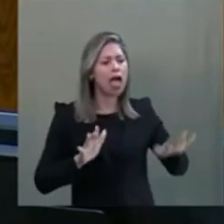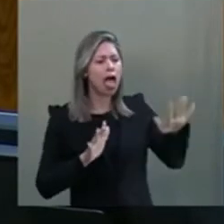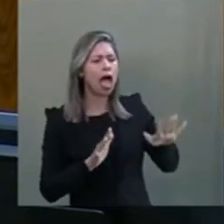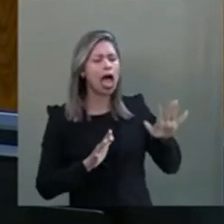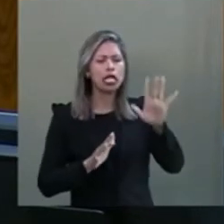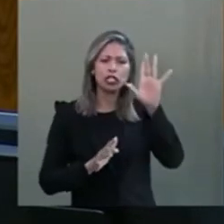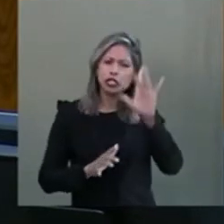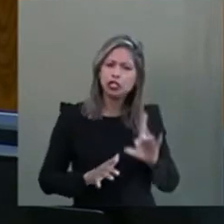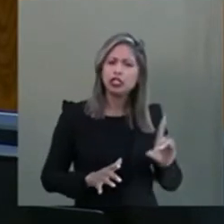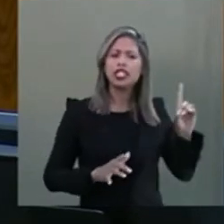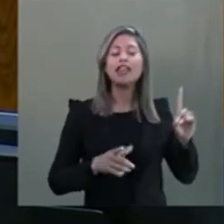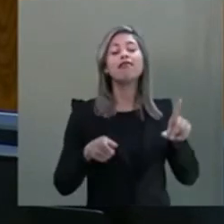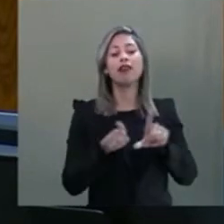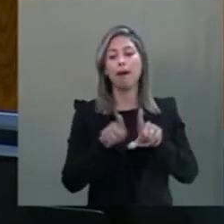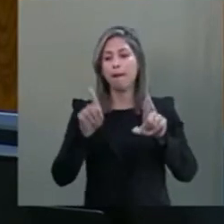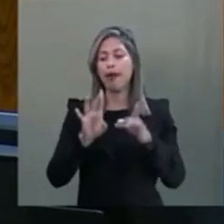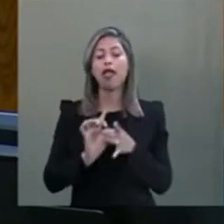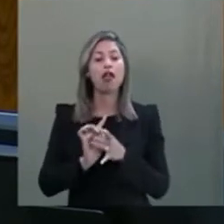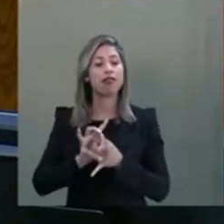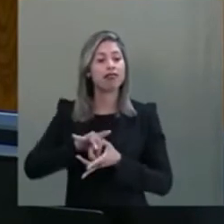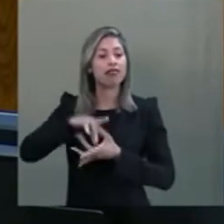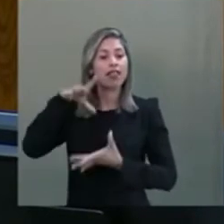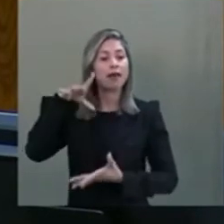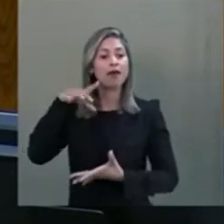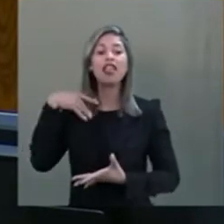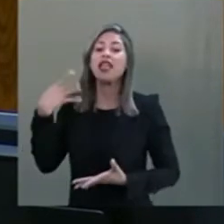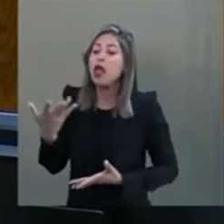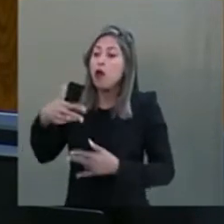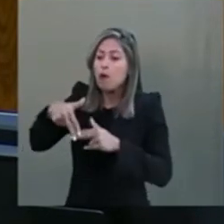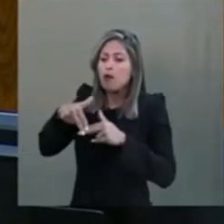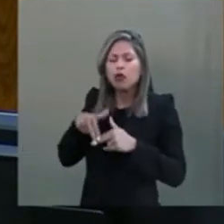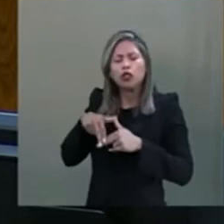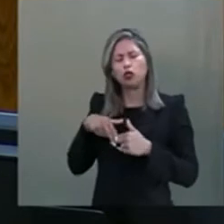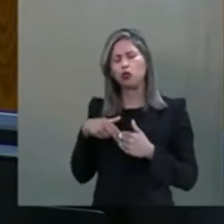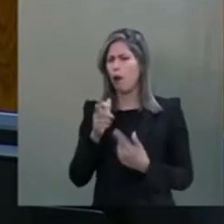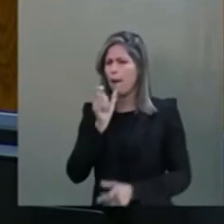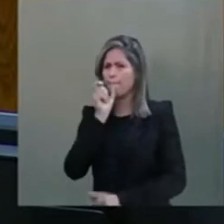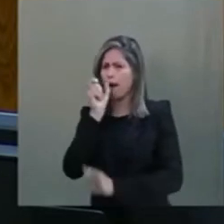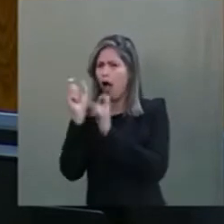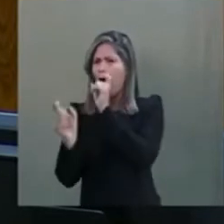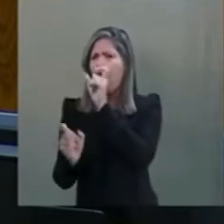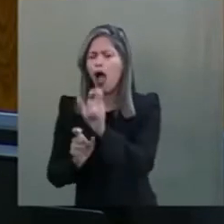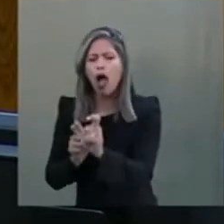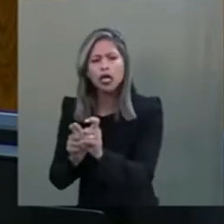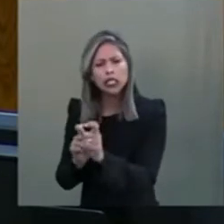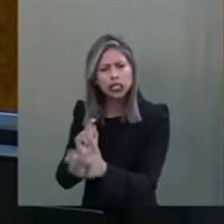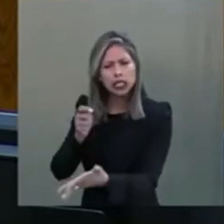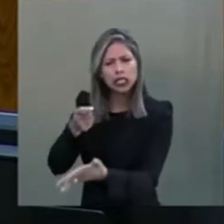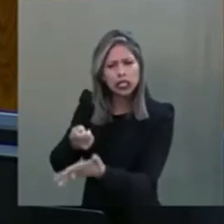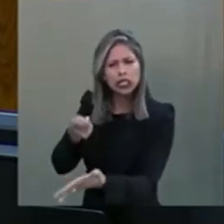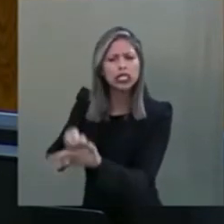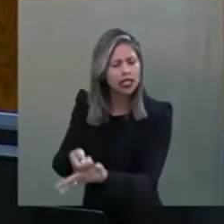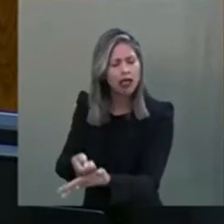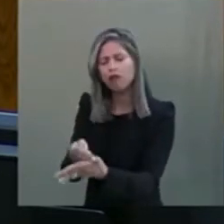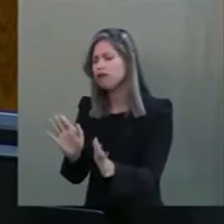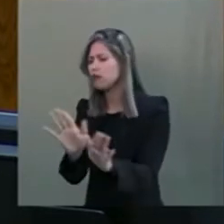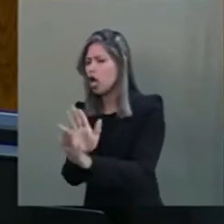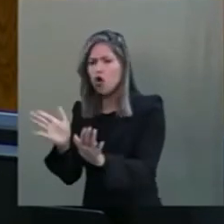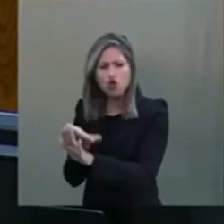à democracia. Isso é irrefutável, isso é